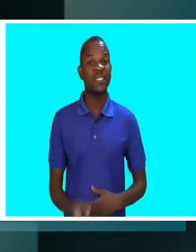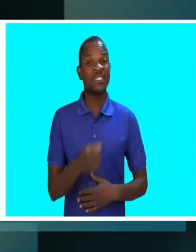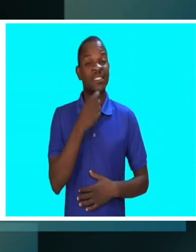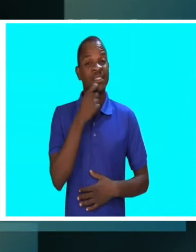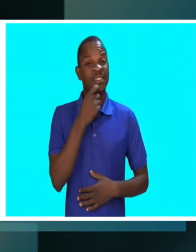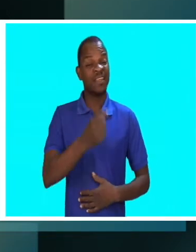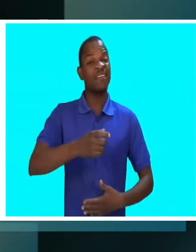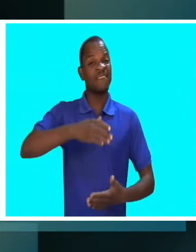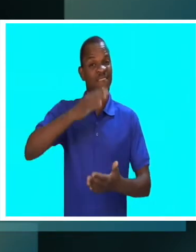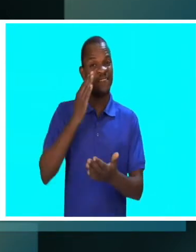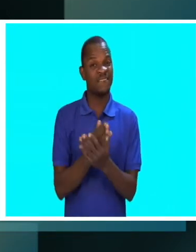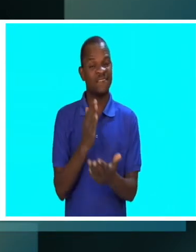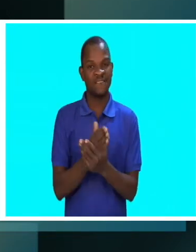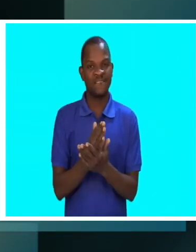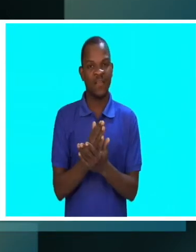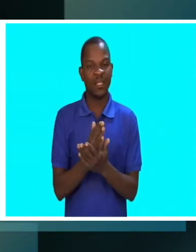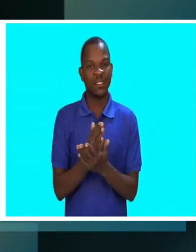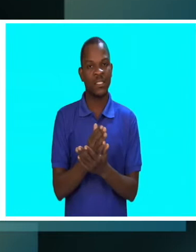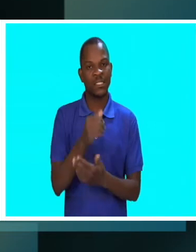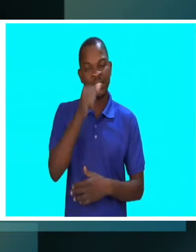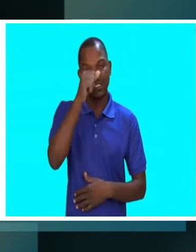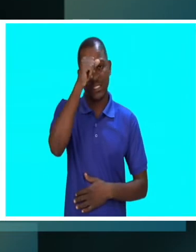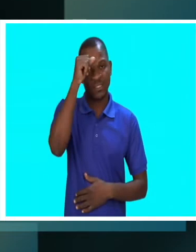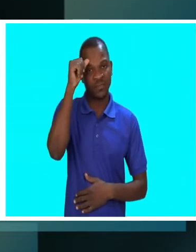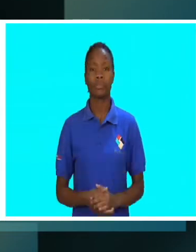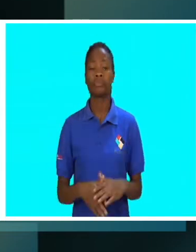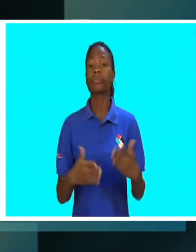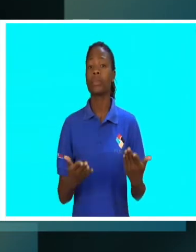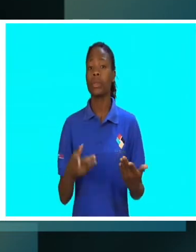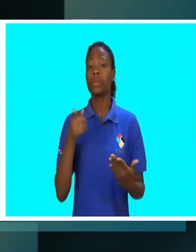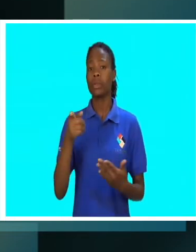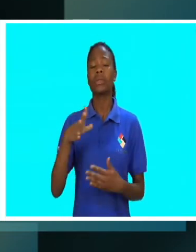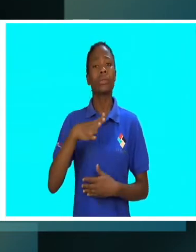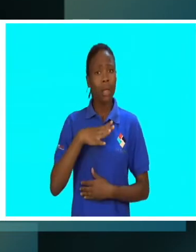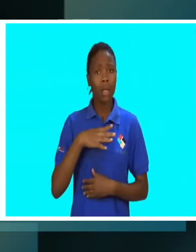profissionalmente. Dizer exatamente, não posso citar.